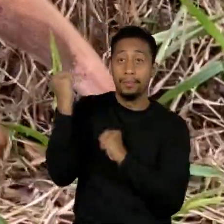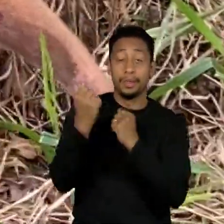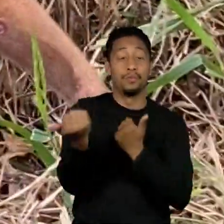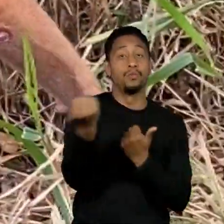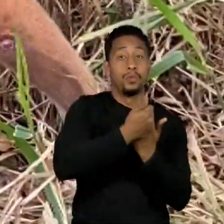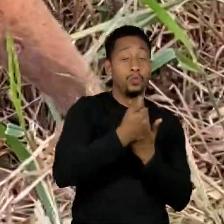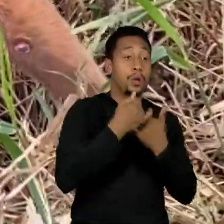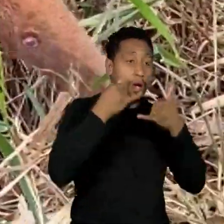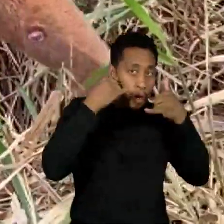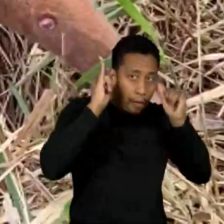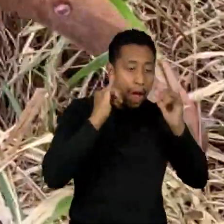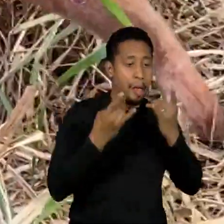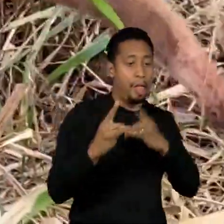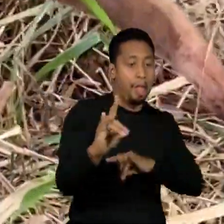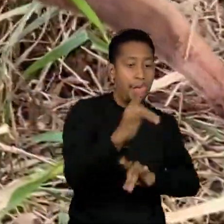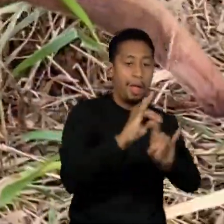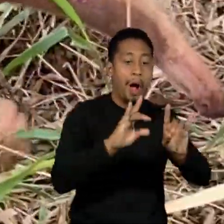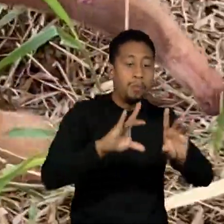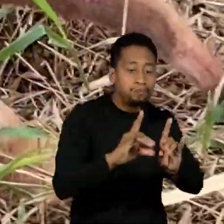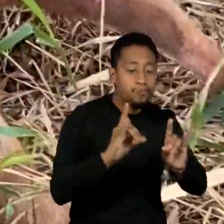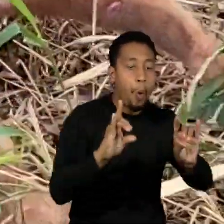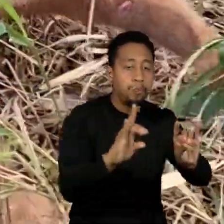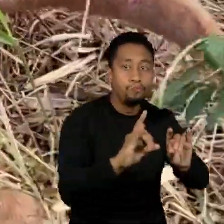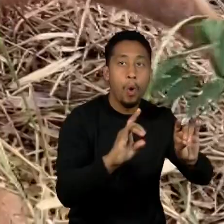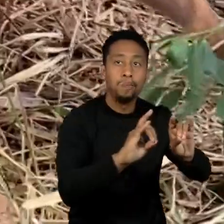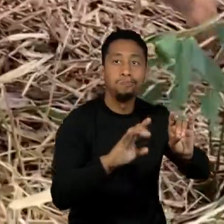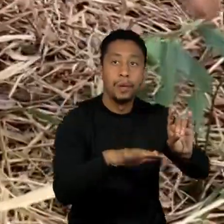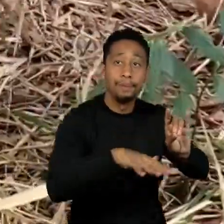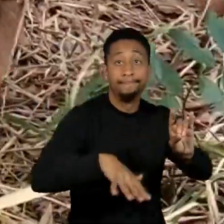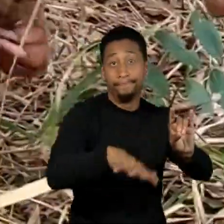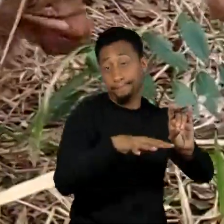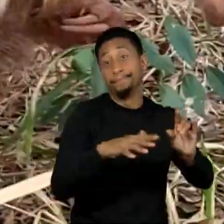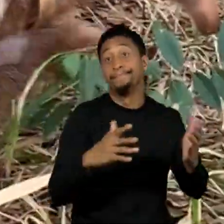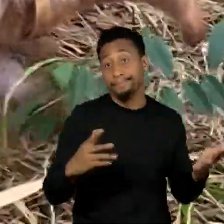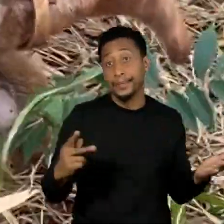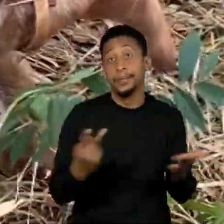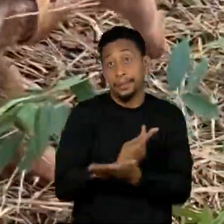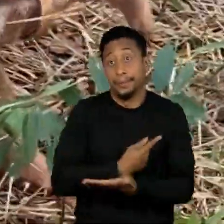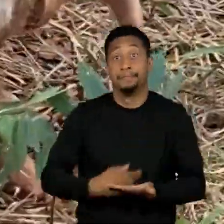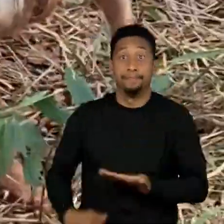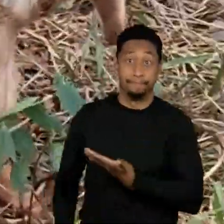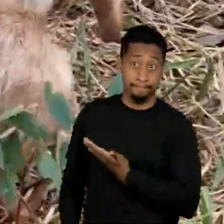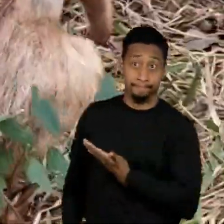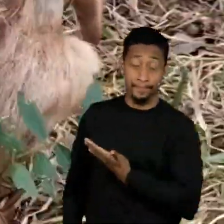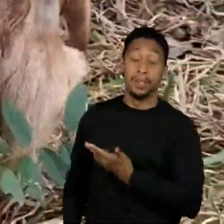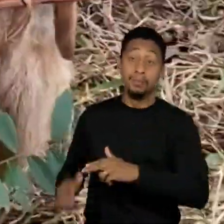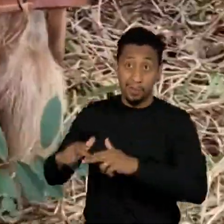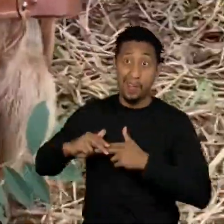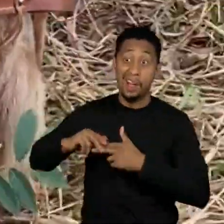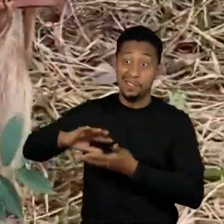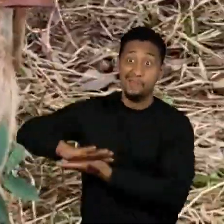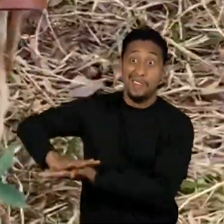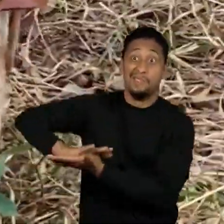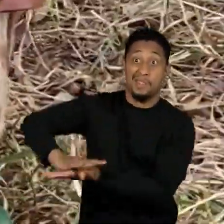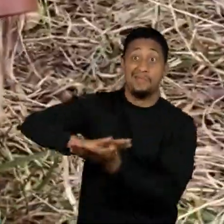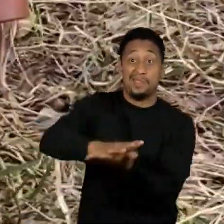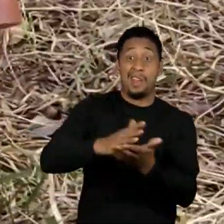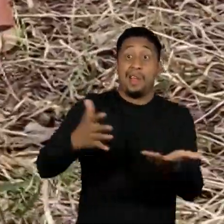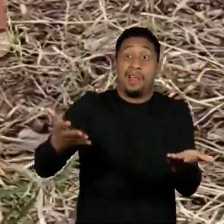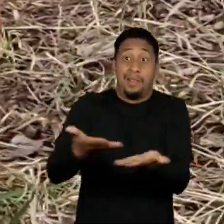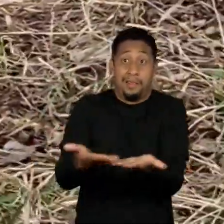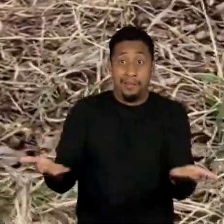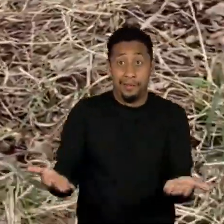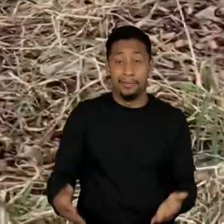alvinho, né, esse evento genético raro que está acontecendo por conta, muito provavelmente, da degradação do Cerrado.